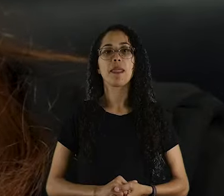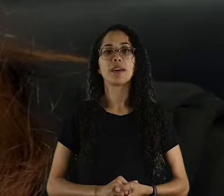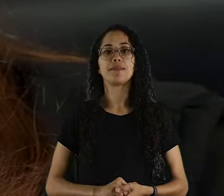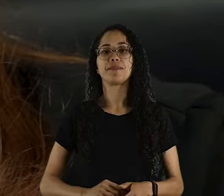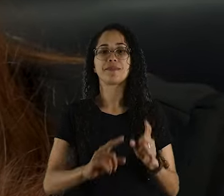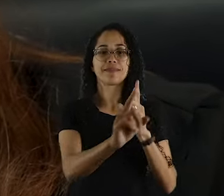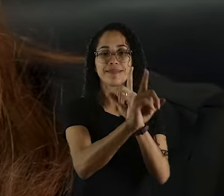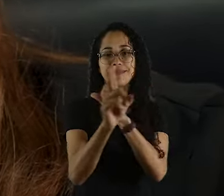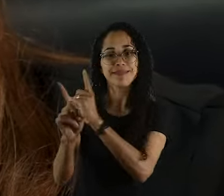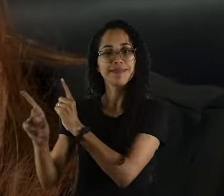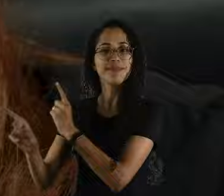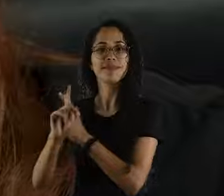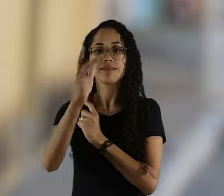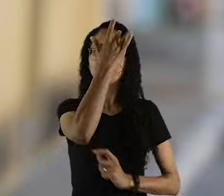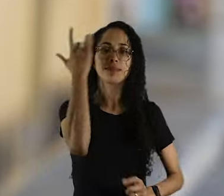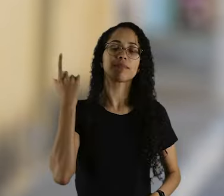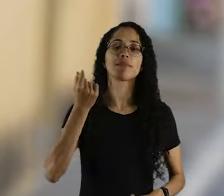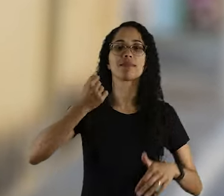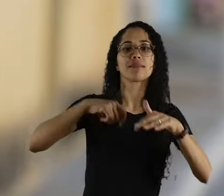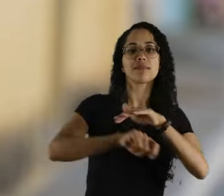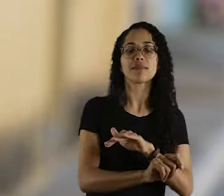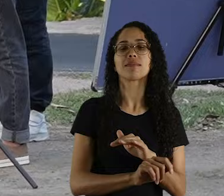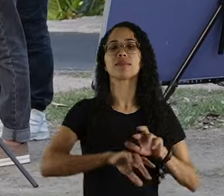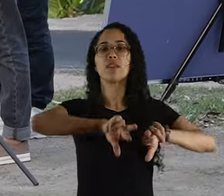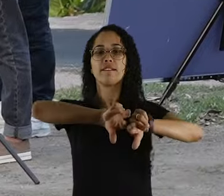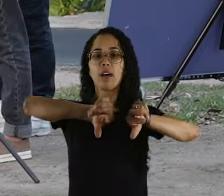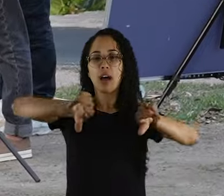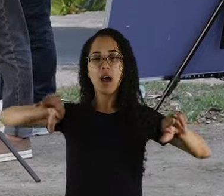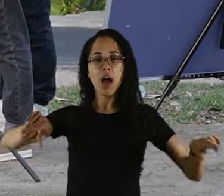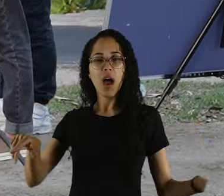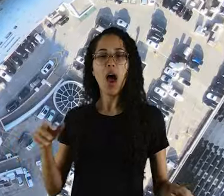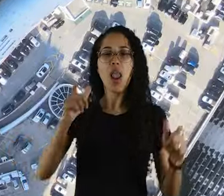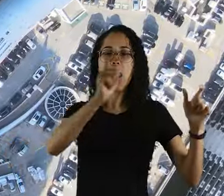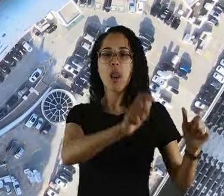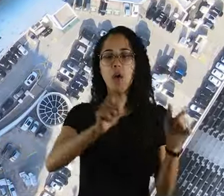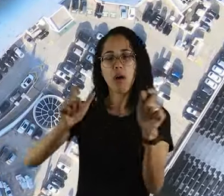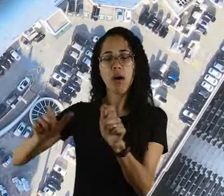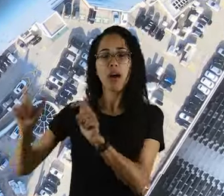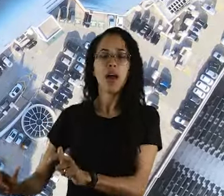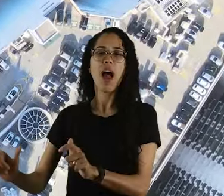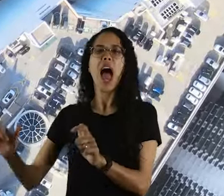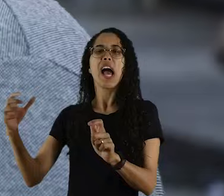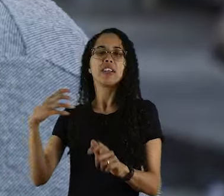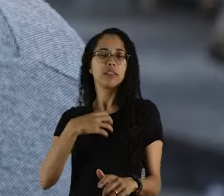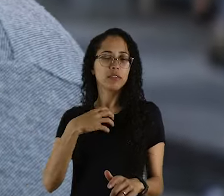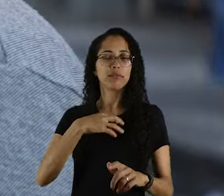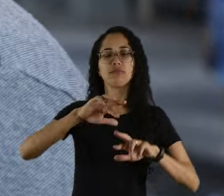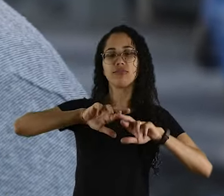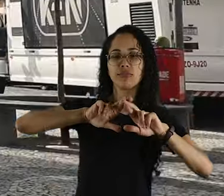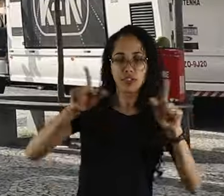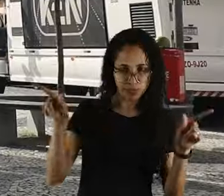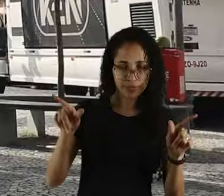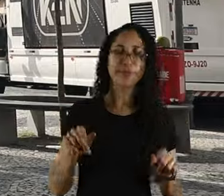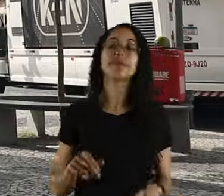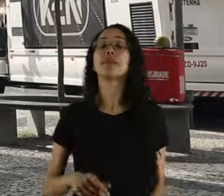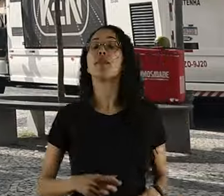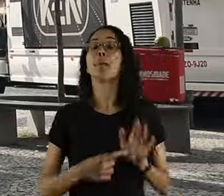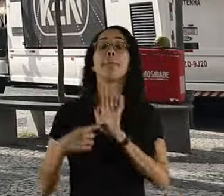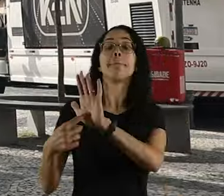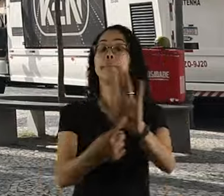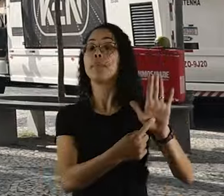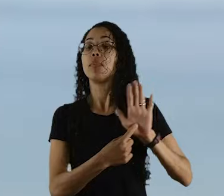Esses encontros com investidores tão diversos, de tantos lugares e realidades diferentes, têm mostrado